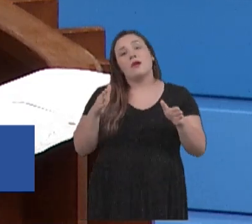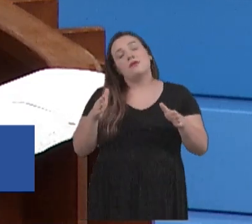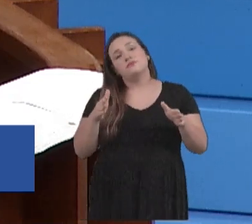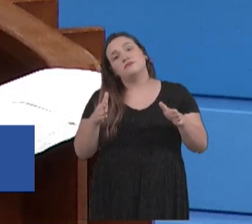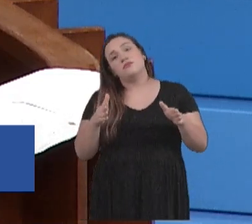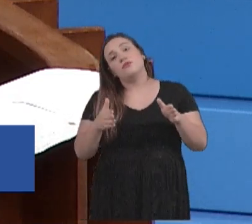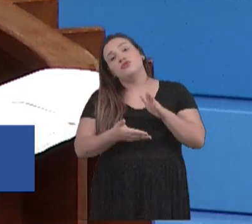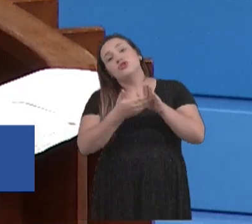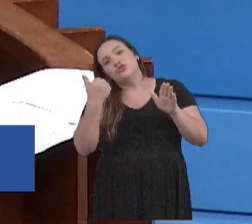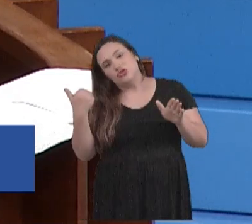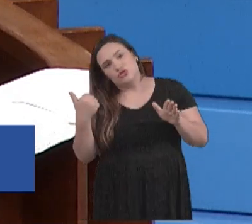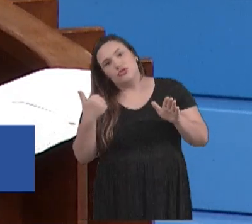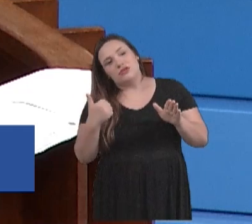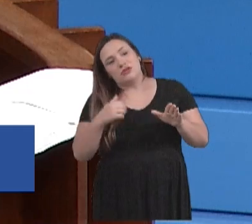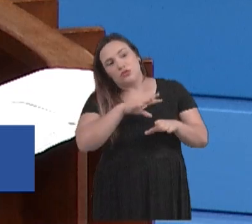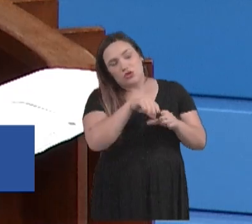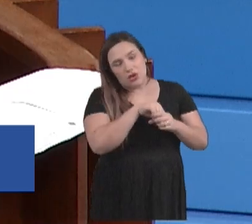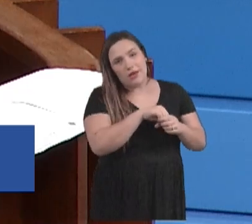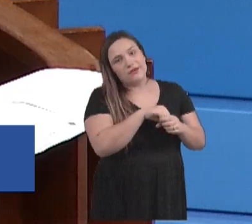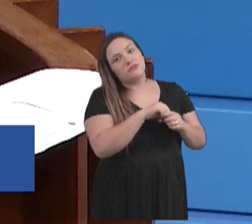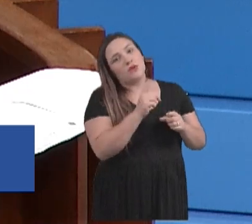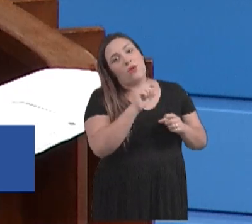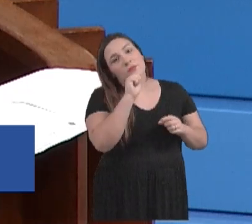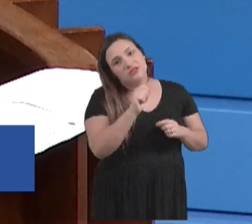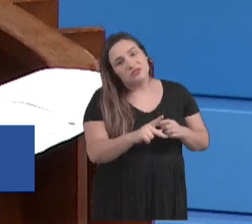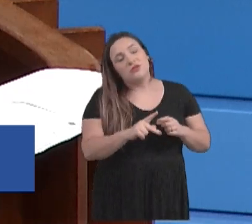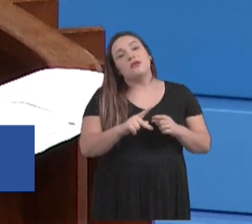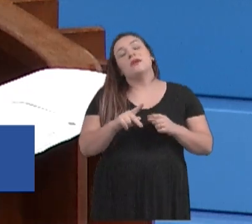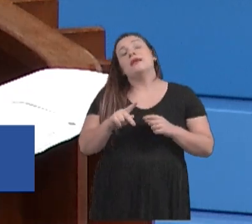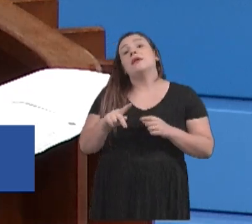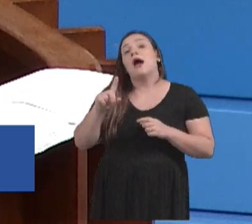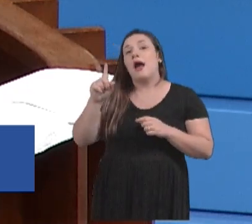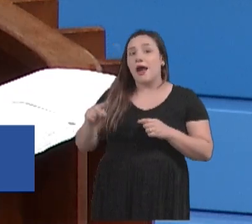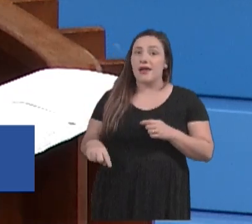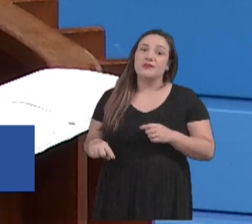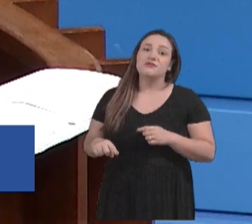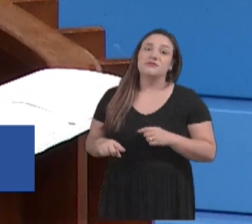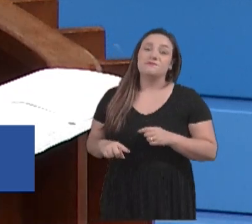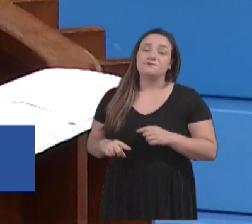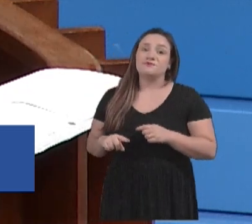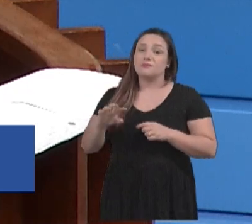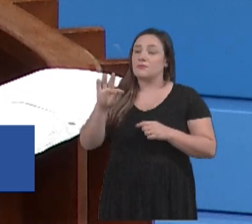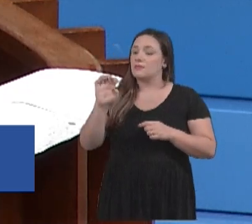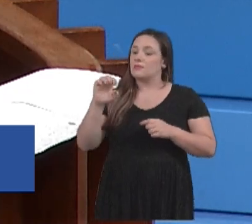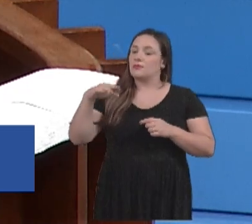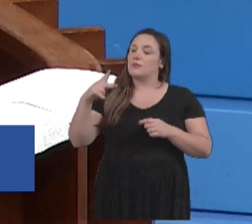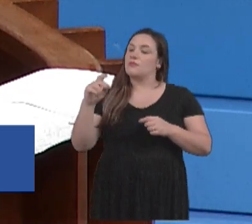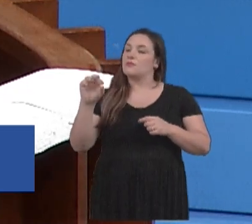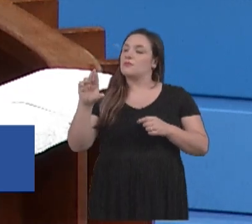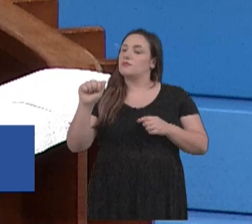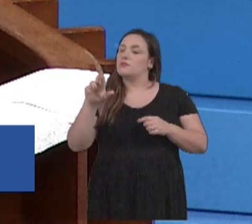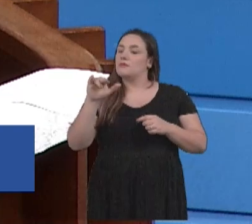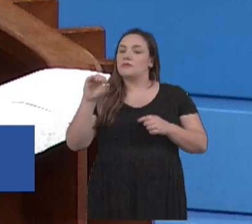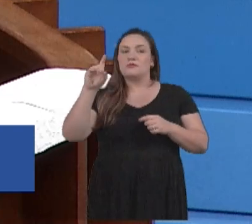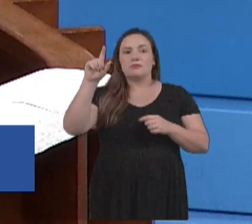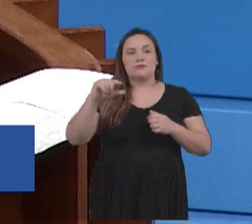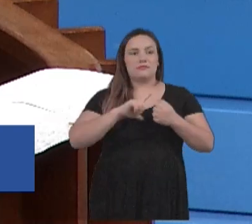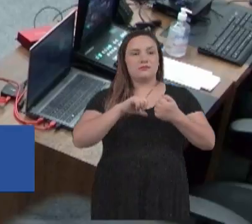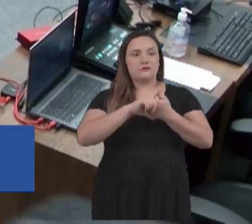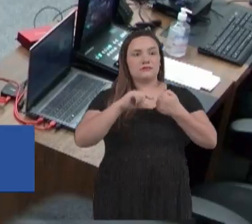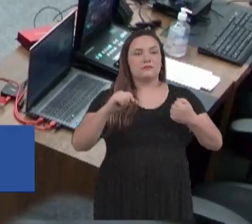remuneração permanente. E o que disse o projeto no seu artigo 192?